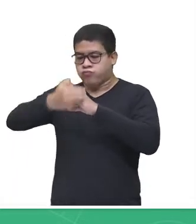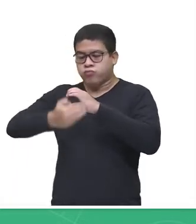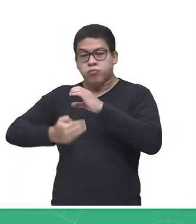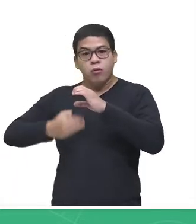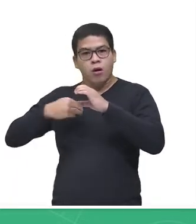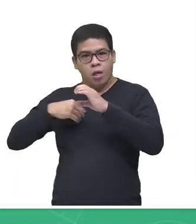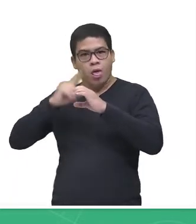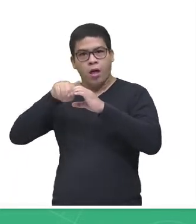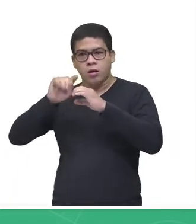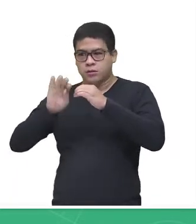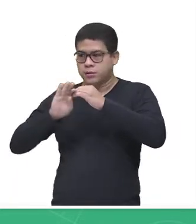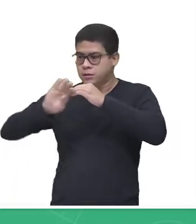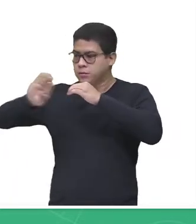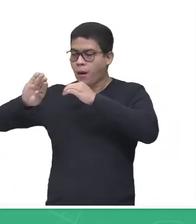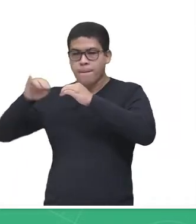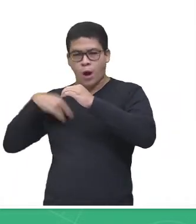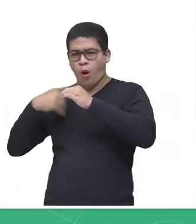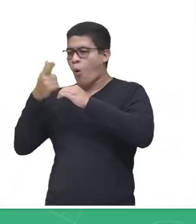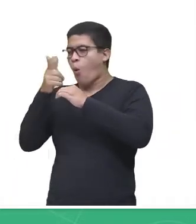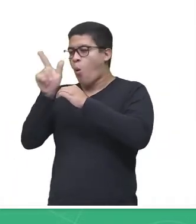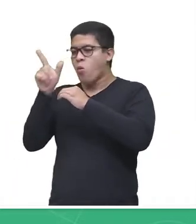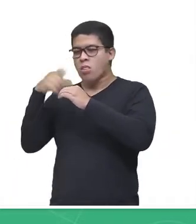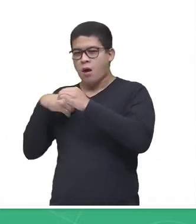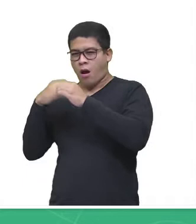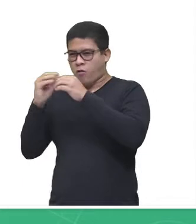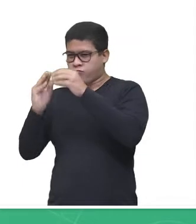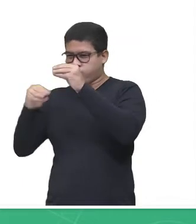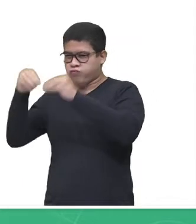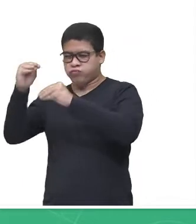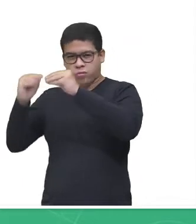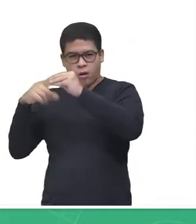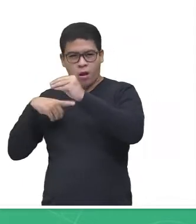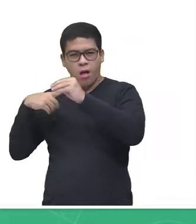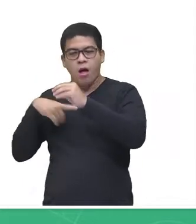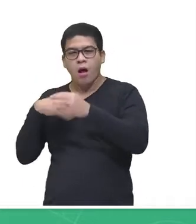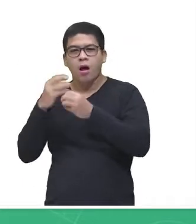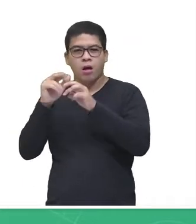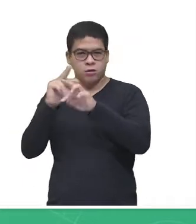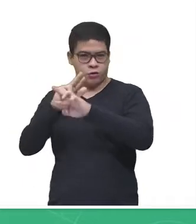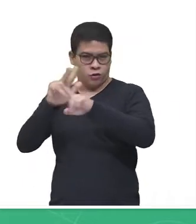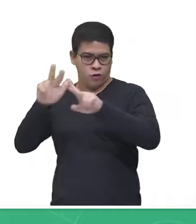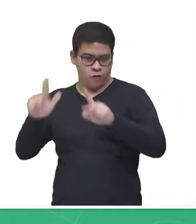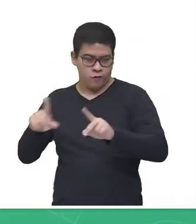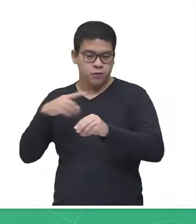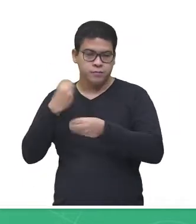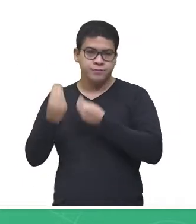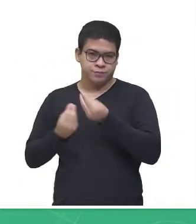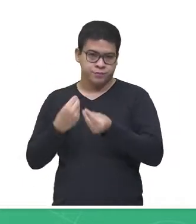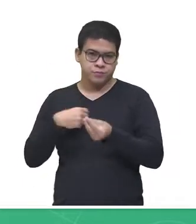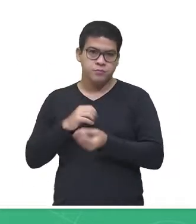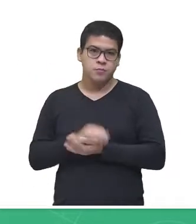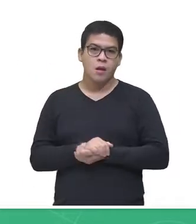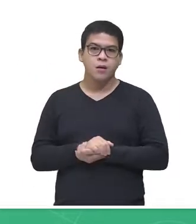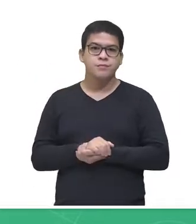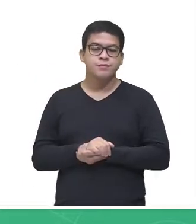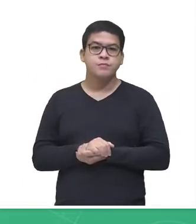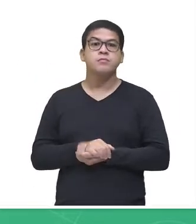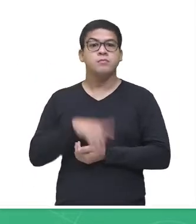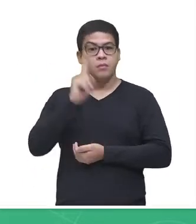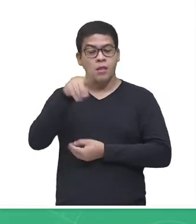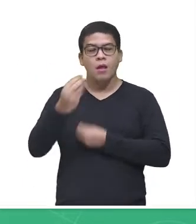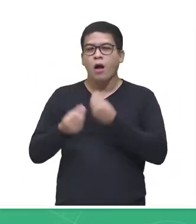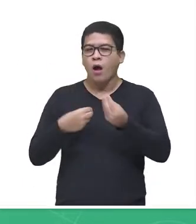tá? Do restante das organelas, desculpa. Então a gente vê aí, olha só, nas células procariontes e eucariontes, todas